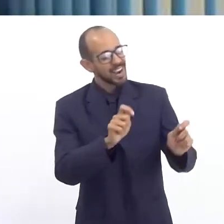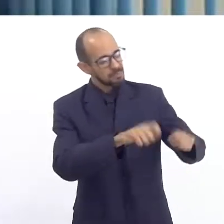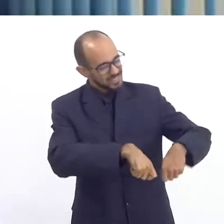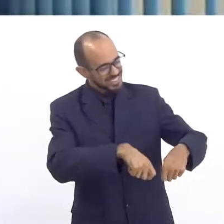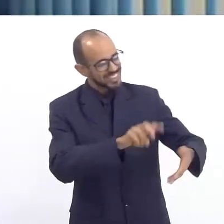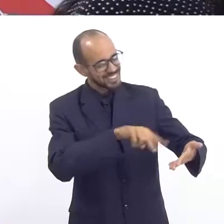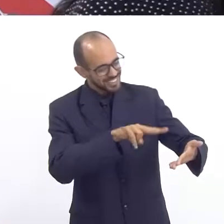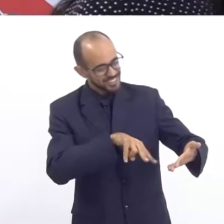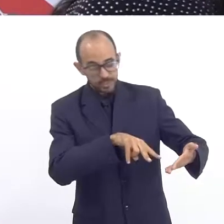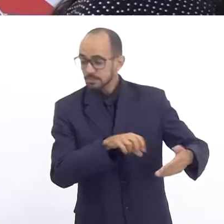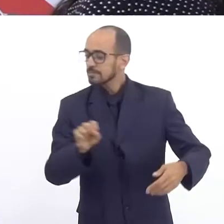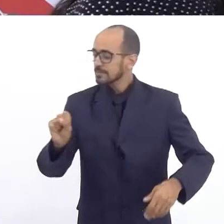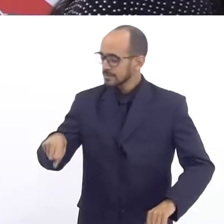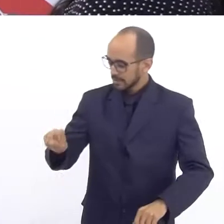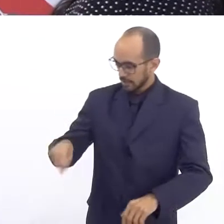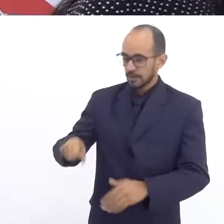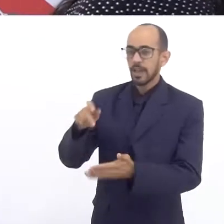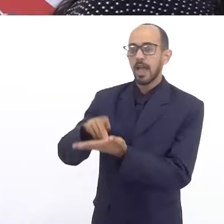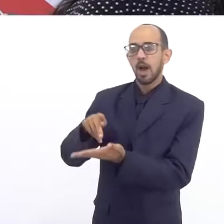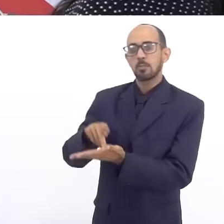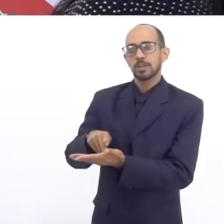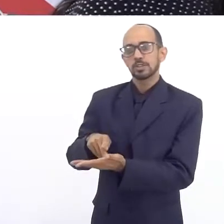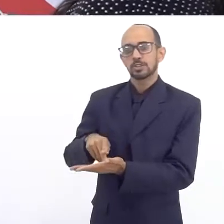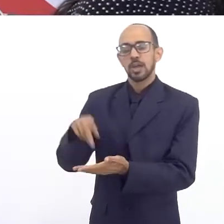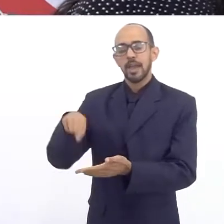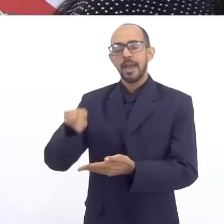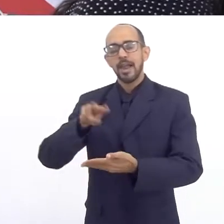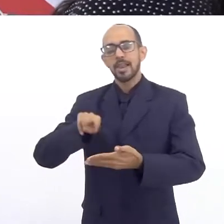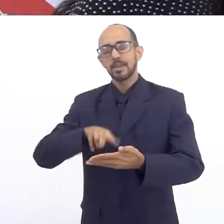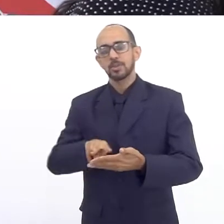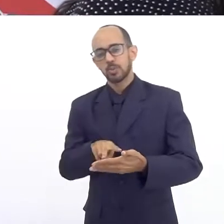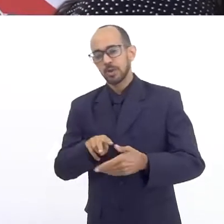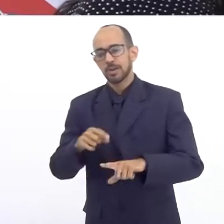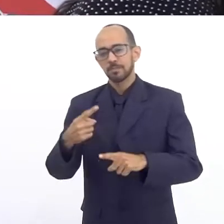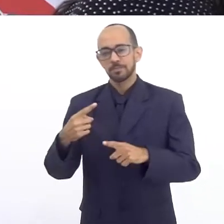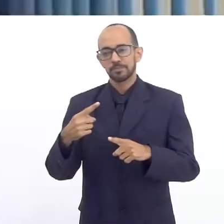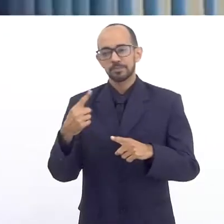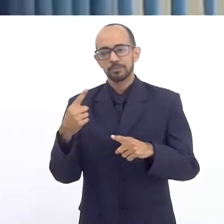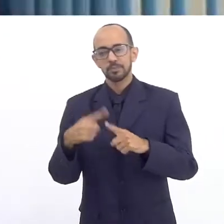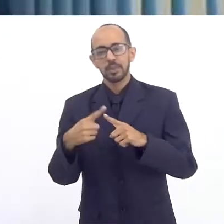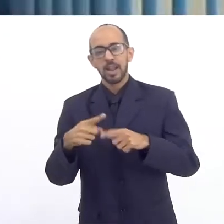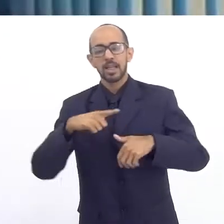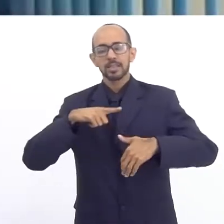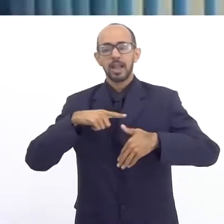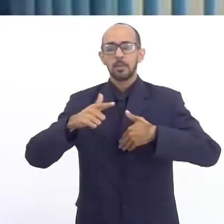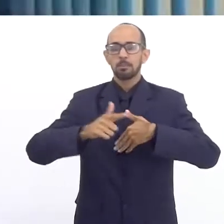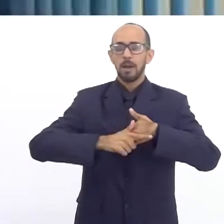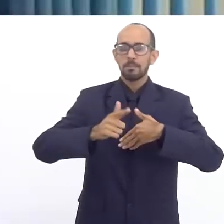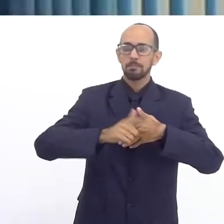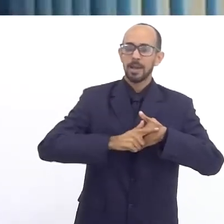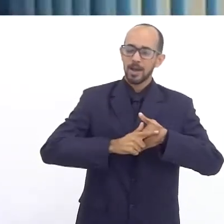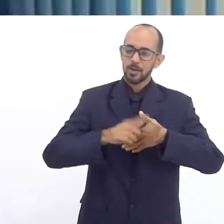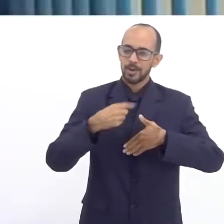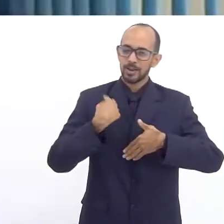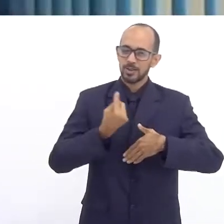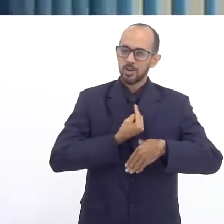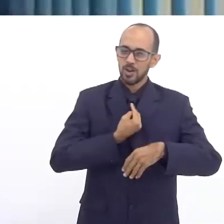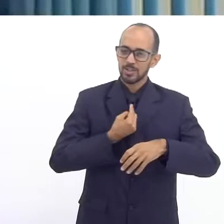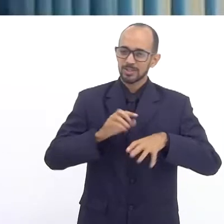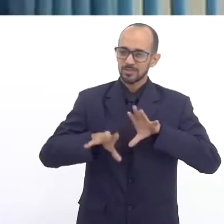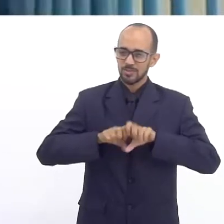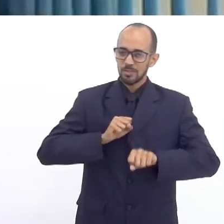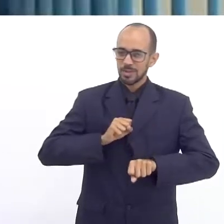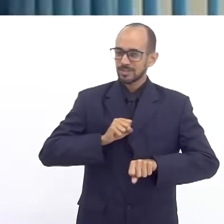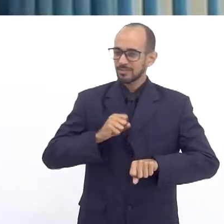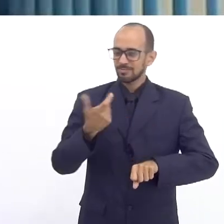leitura. Porque realmente a leitura, né? A leitura, ela tem um papel na nossa